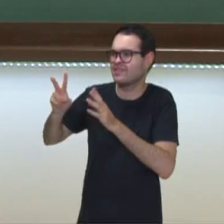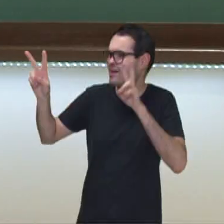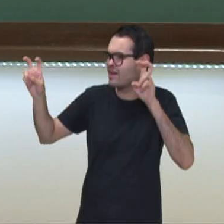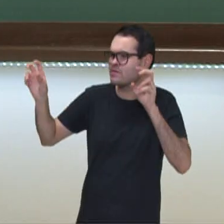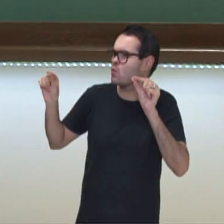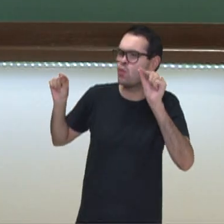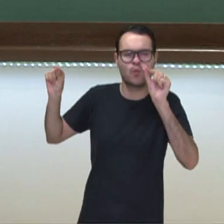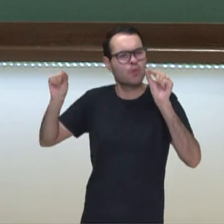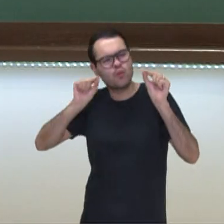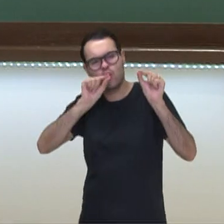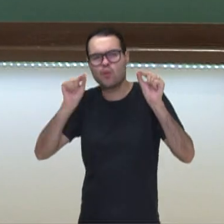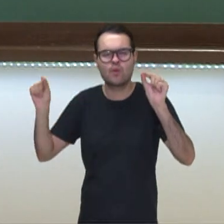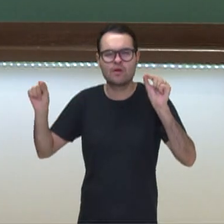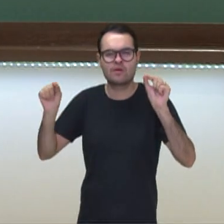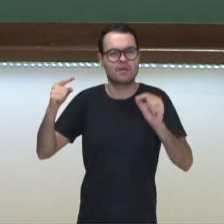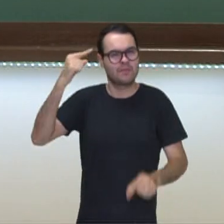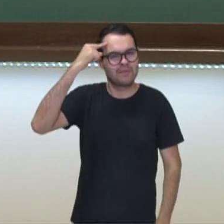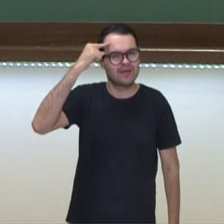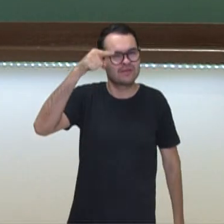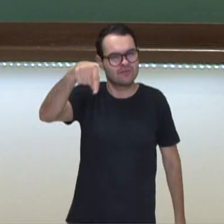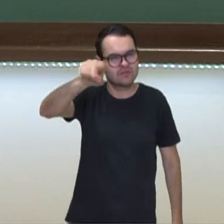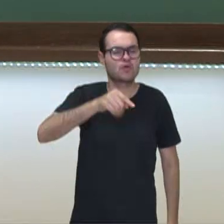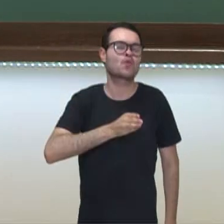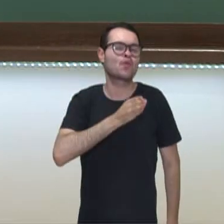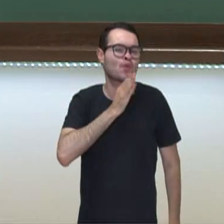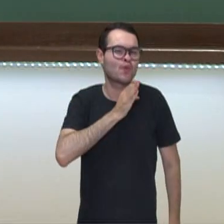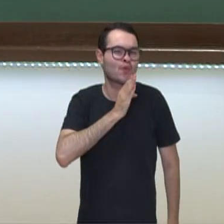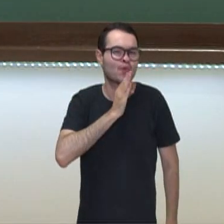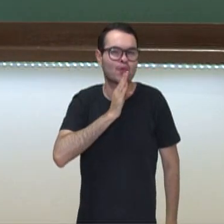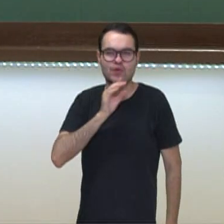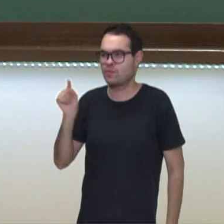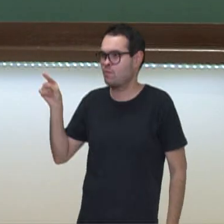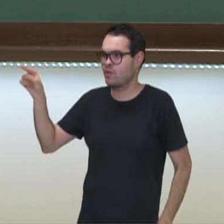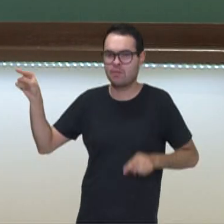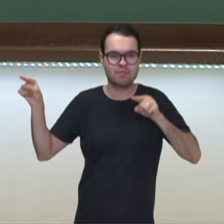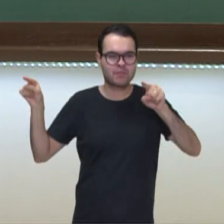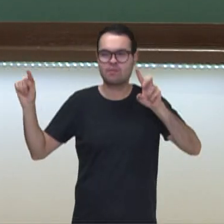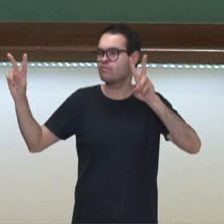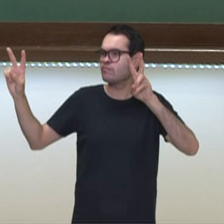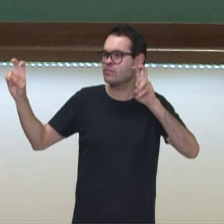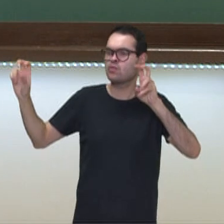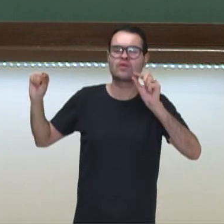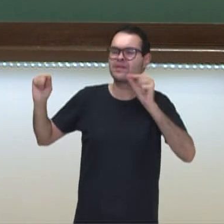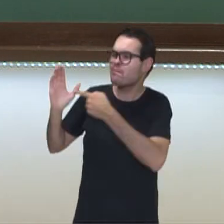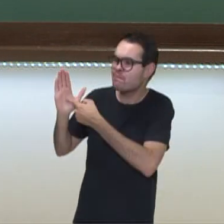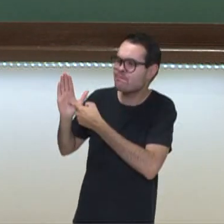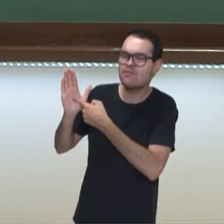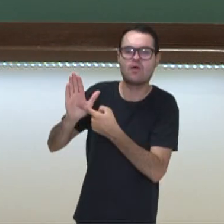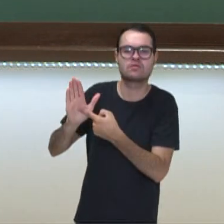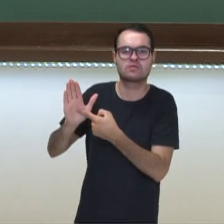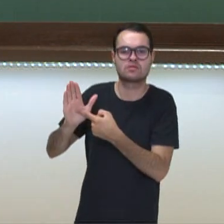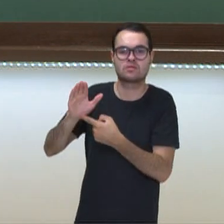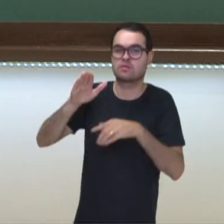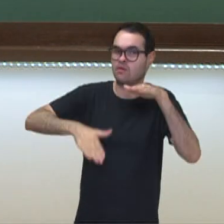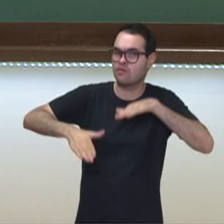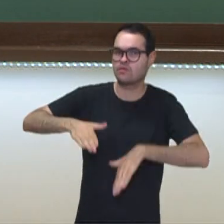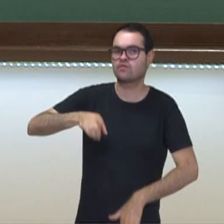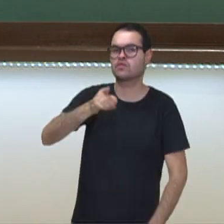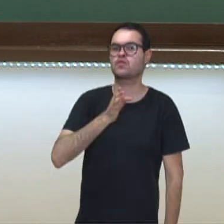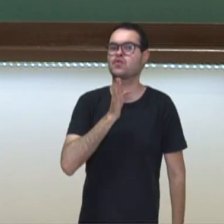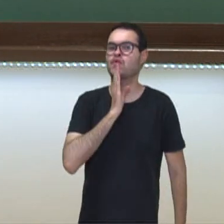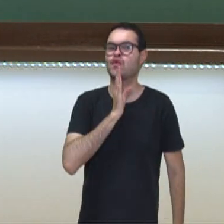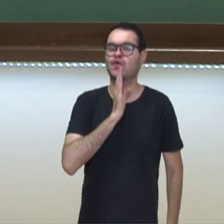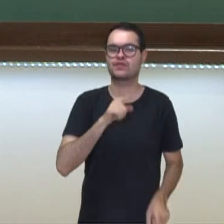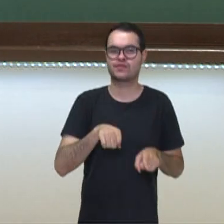tirinha? Pensem aí, eu tenho certeza que vocês conhecem essa marca gráfica e o que ela indica, e talvez até conheçam o